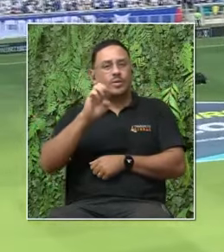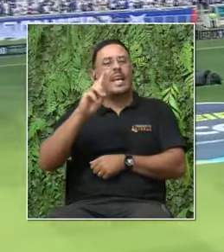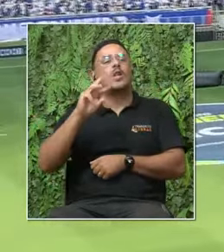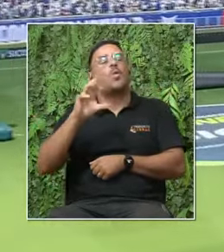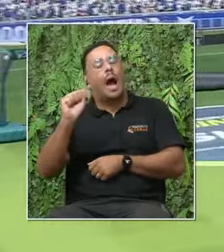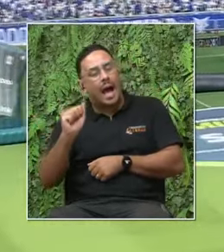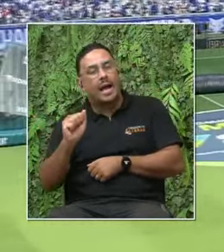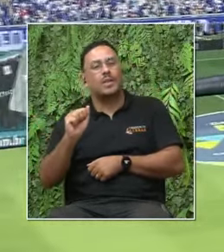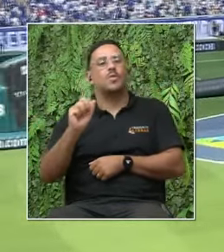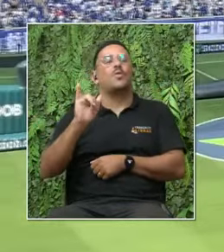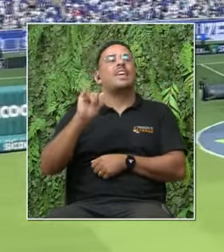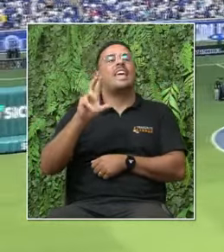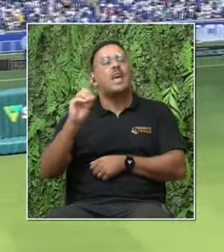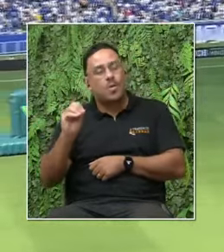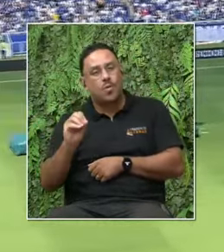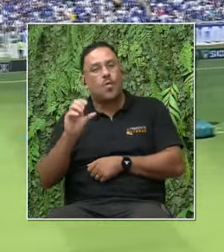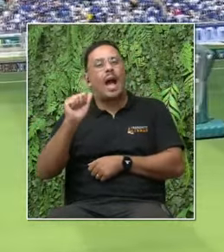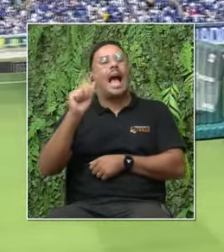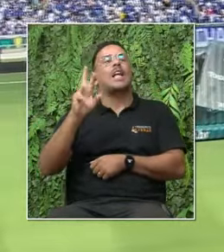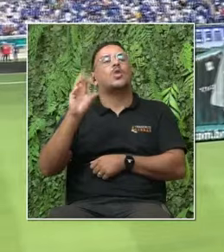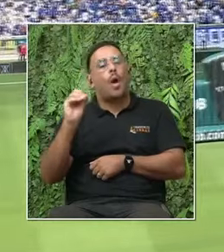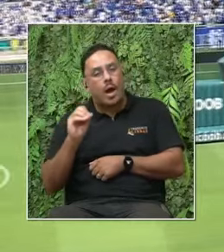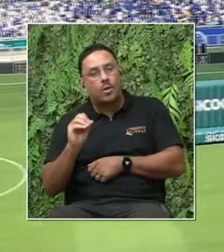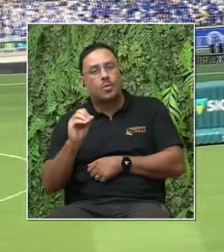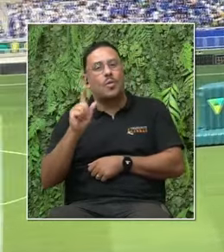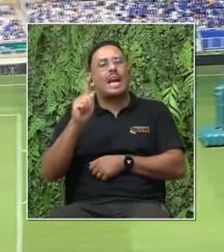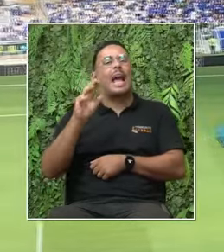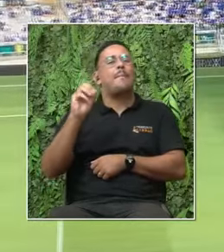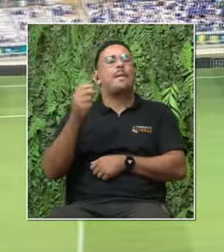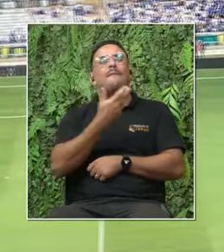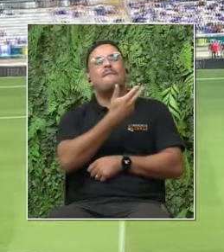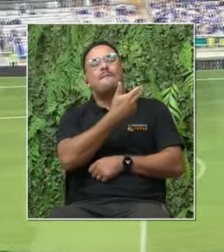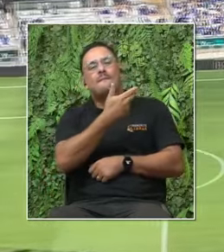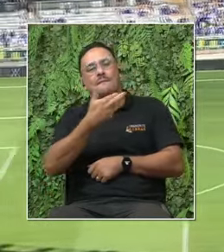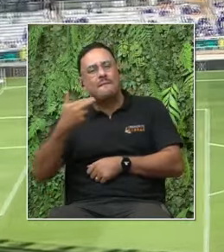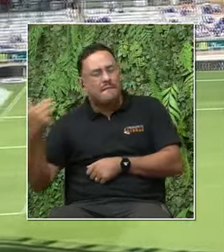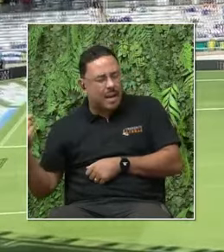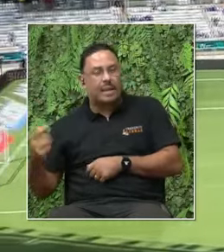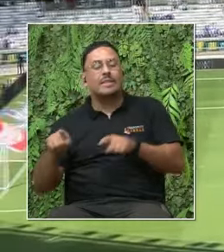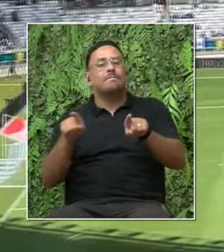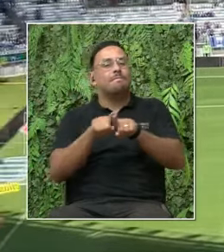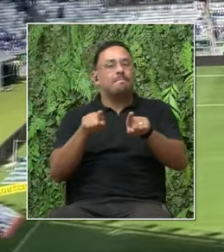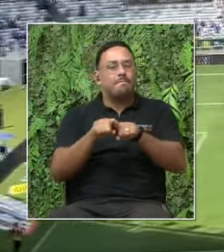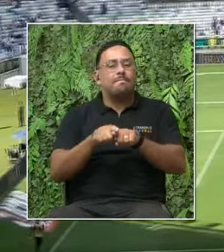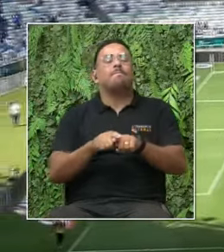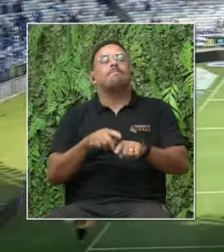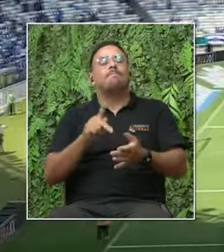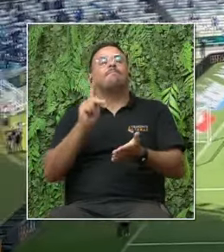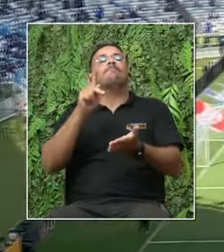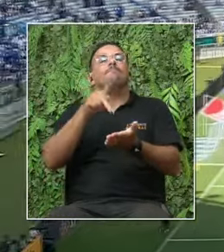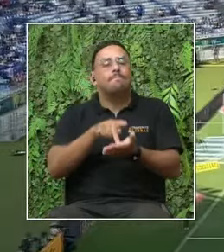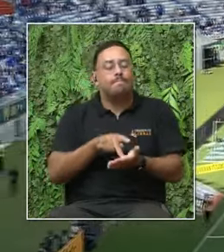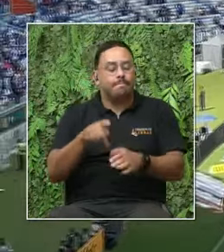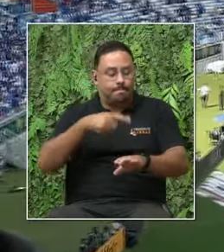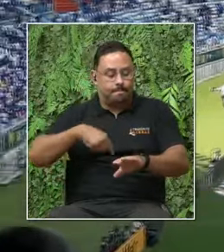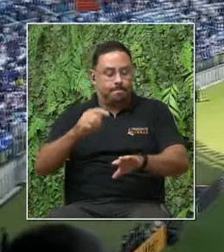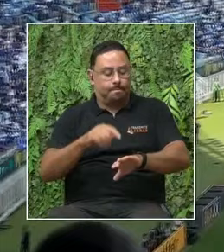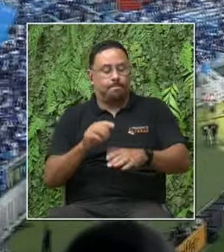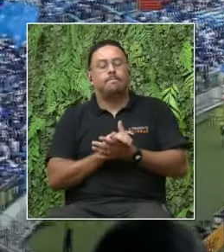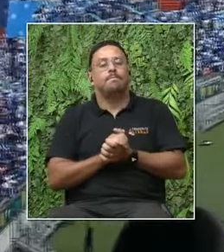narração Igor Assunção Adroaldo leal e Gabriela Silva Nas reportagens além obviamente do nosso querido